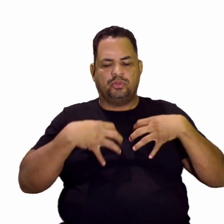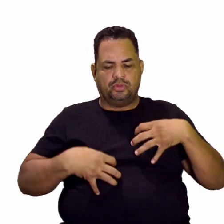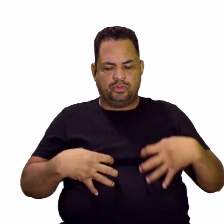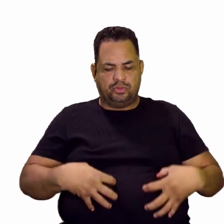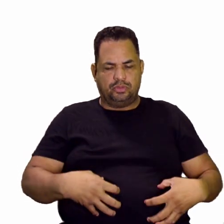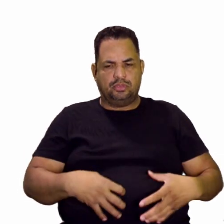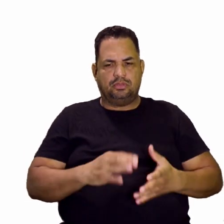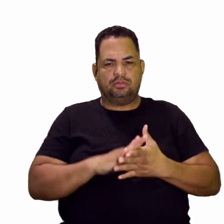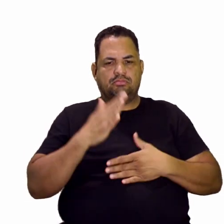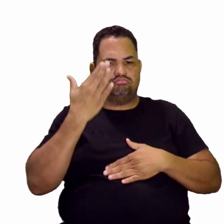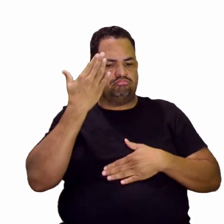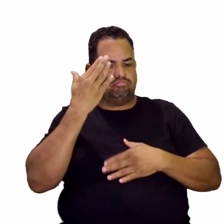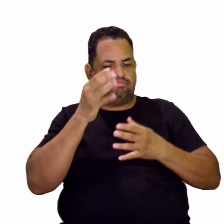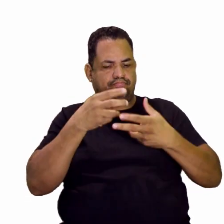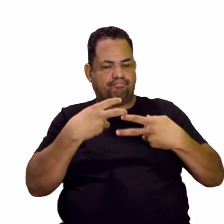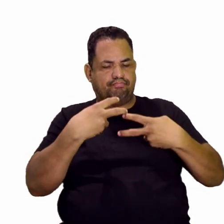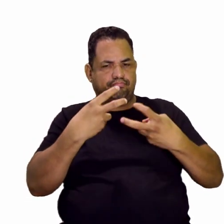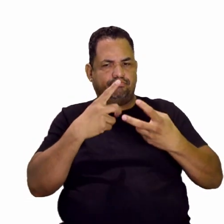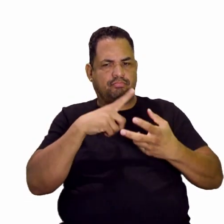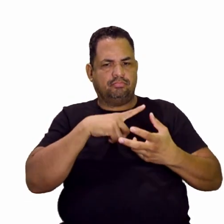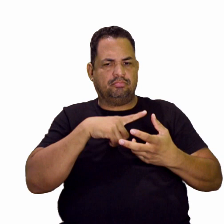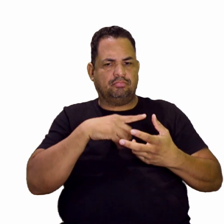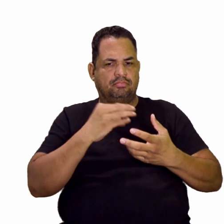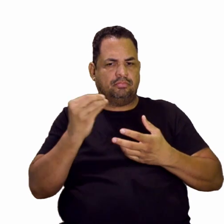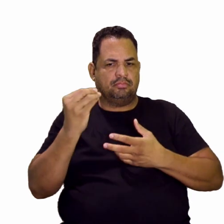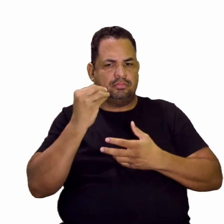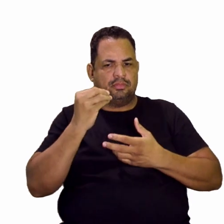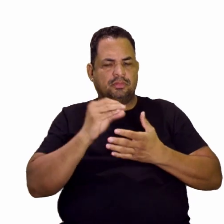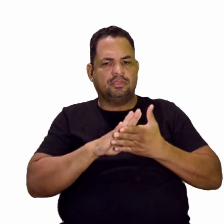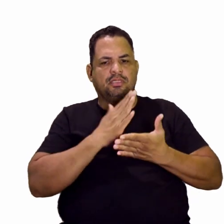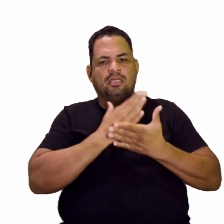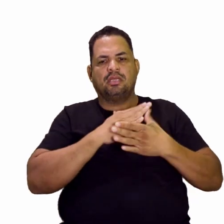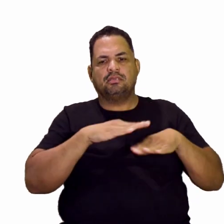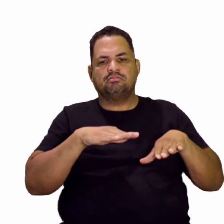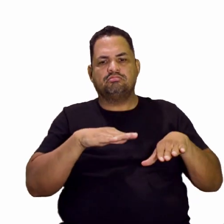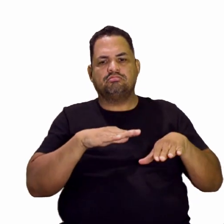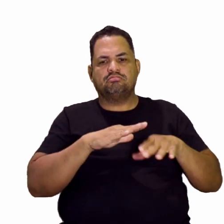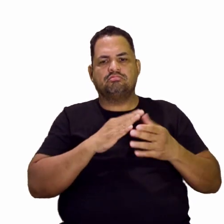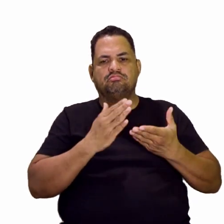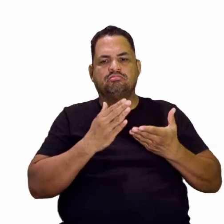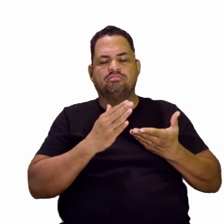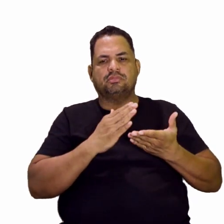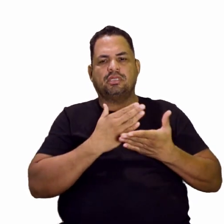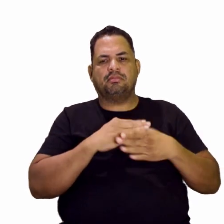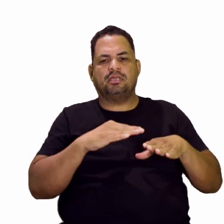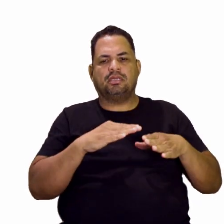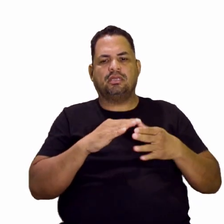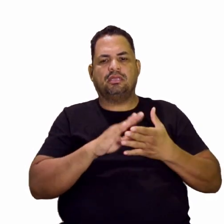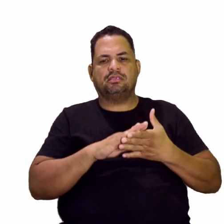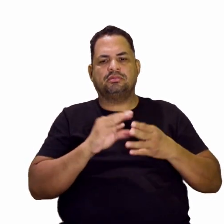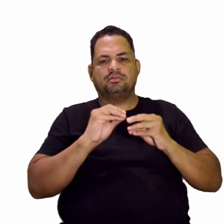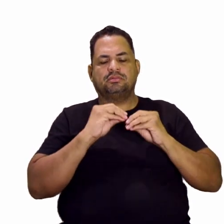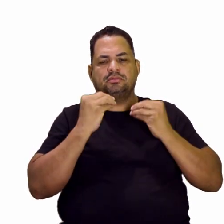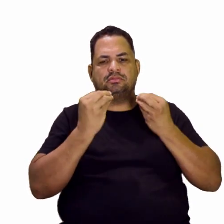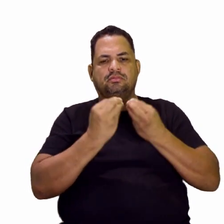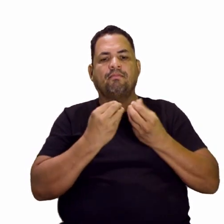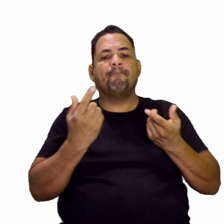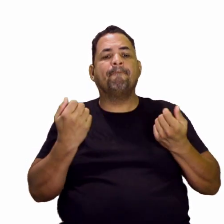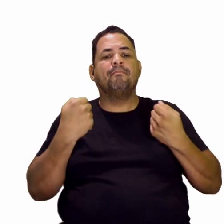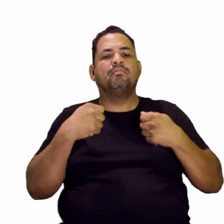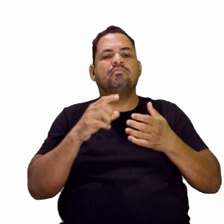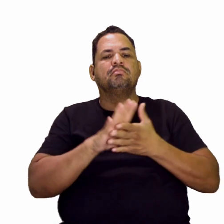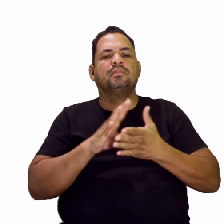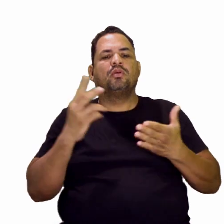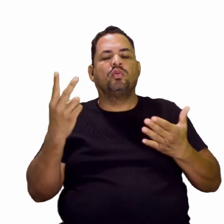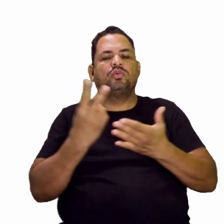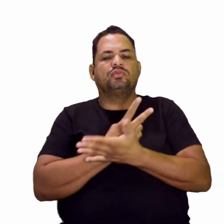entender aquilo como algo que está tentando matar aquela substância, né? Isso pode causar algum